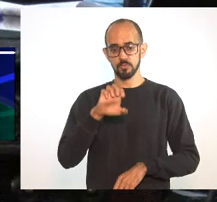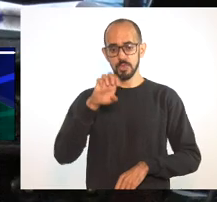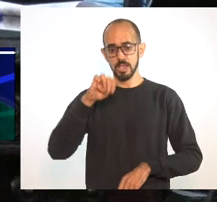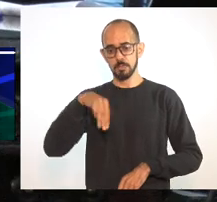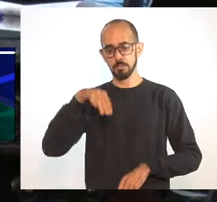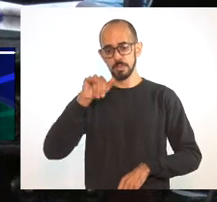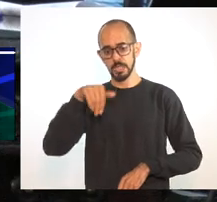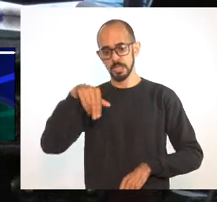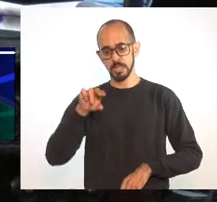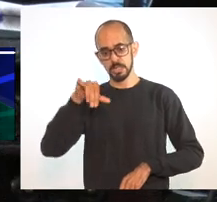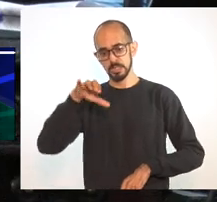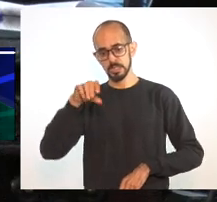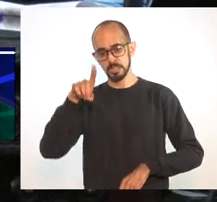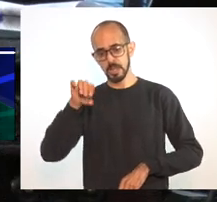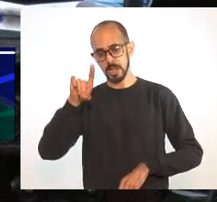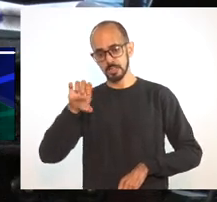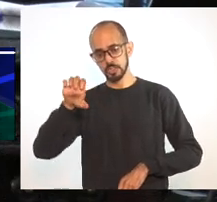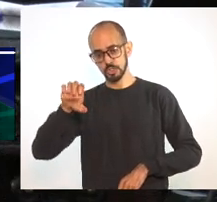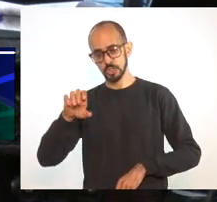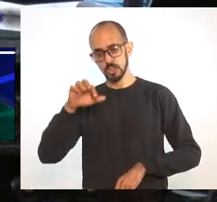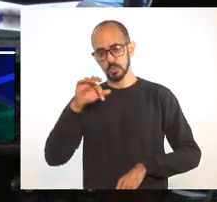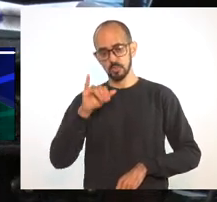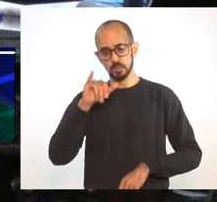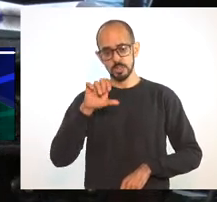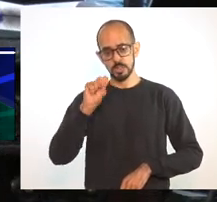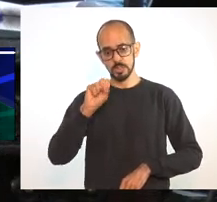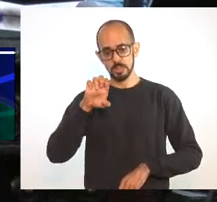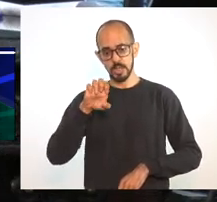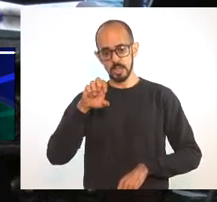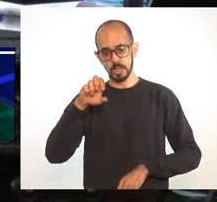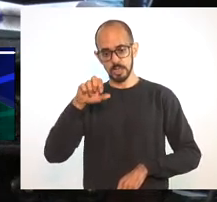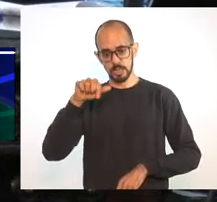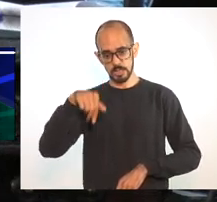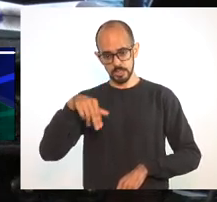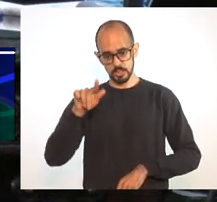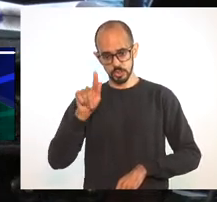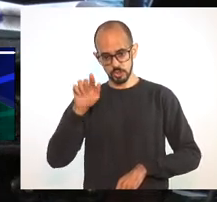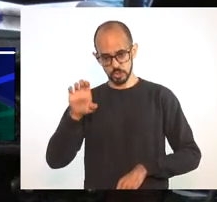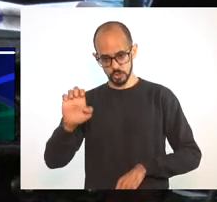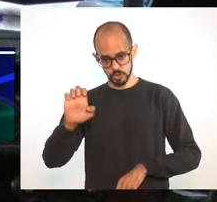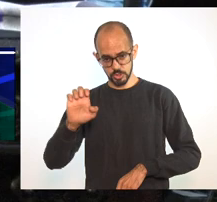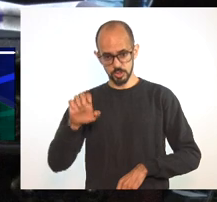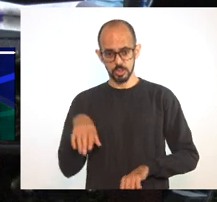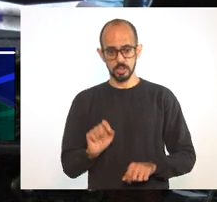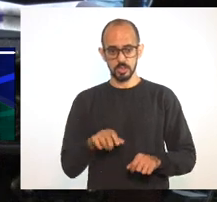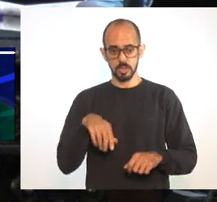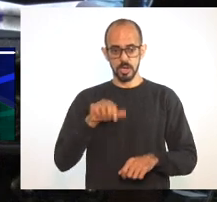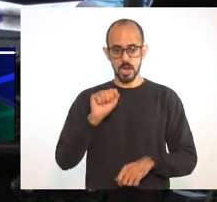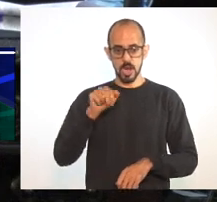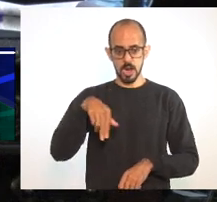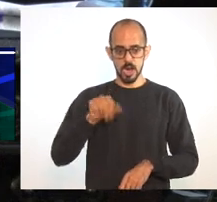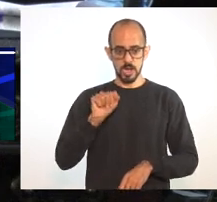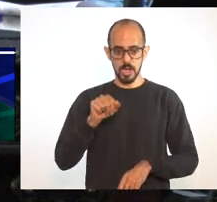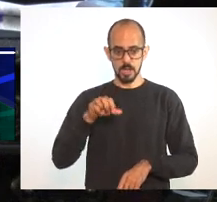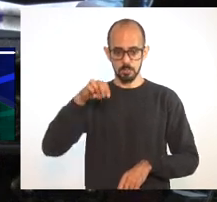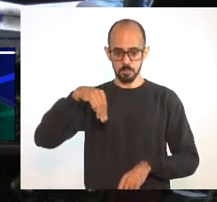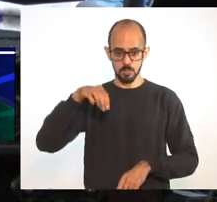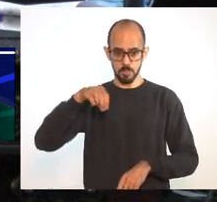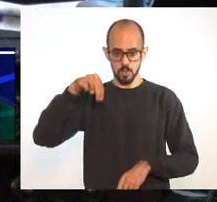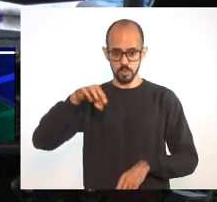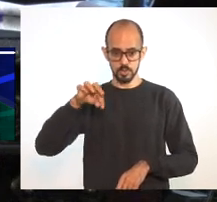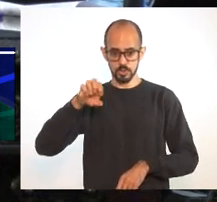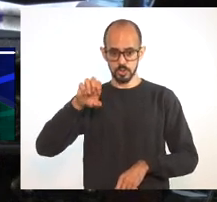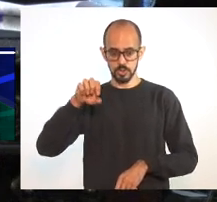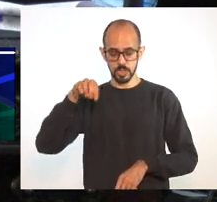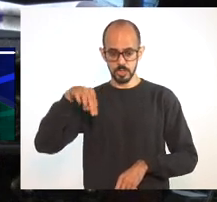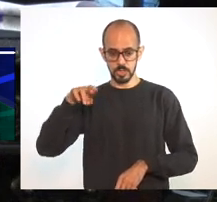Feminicidade, Fizenge, Coletivo Feminista Classista Ana Montenegro, Rio de Janeiro,